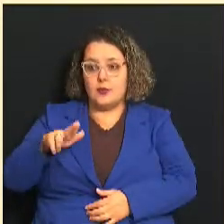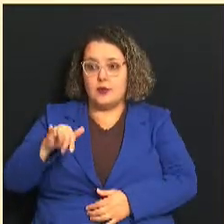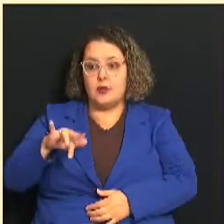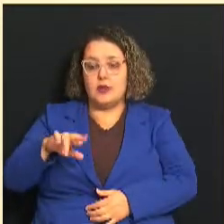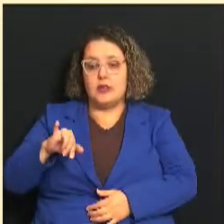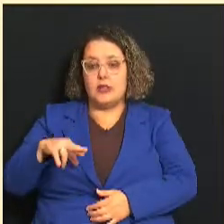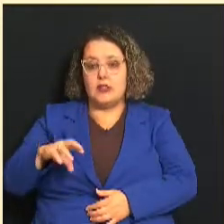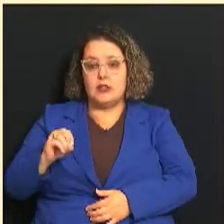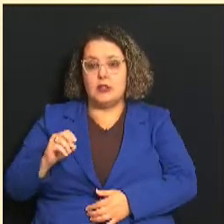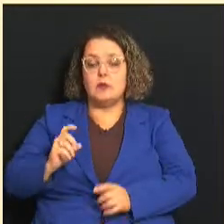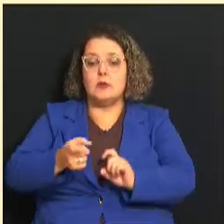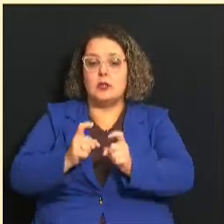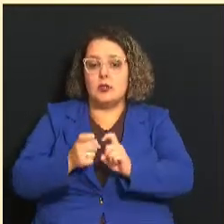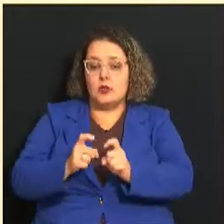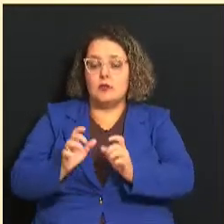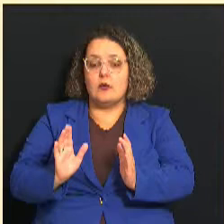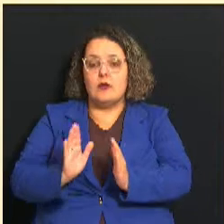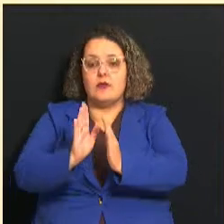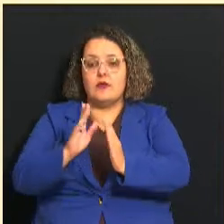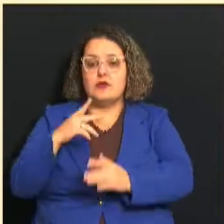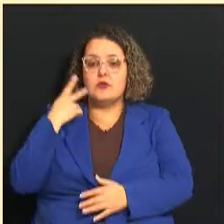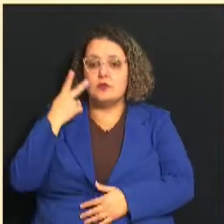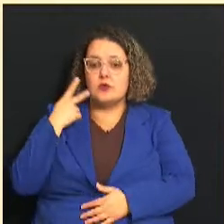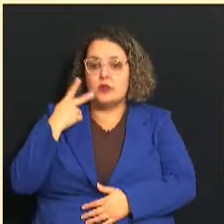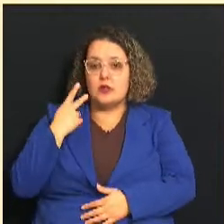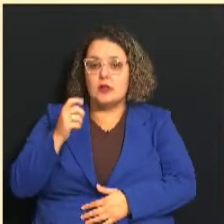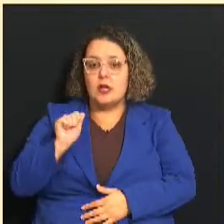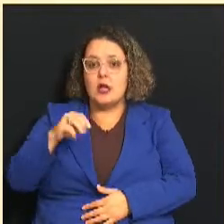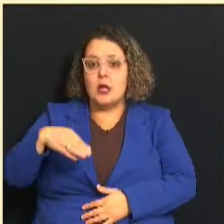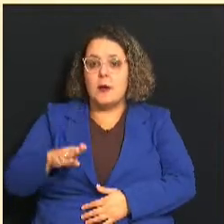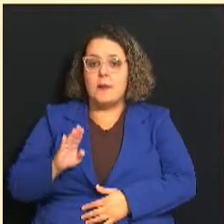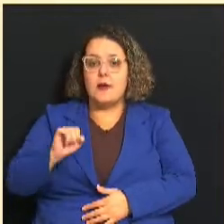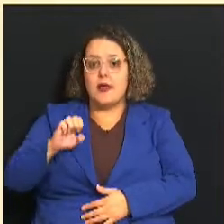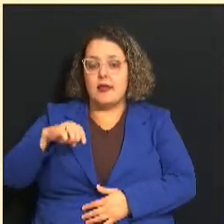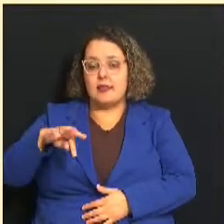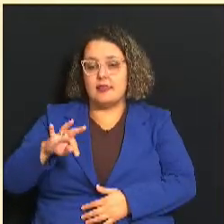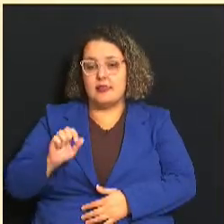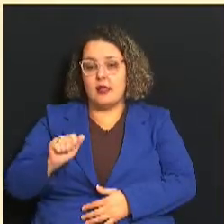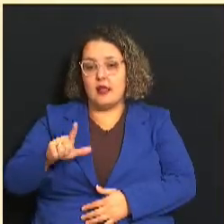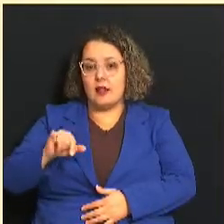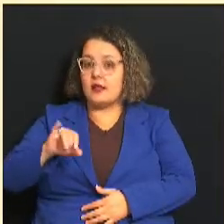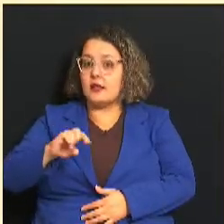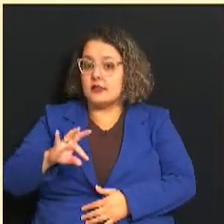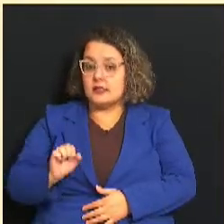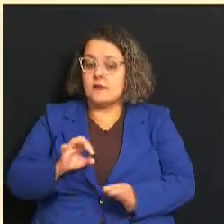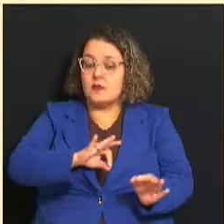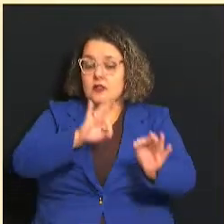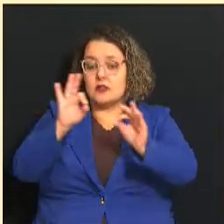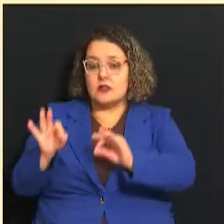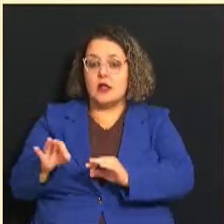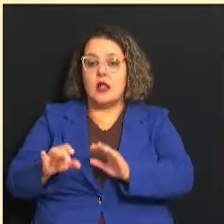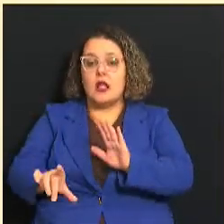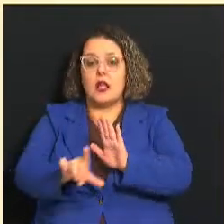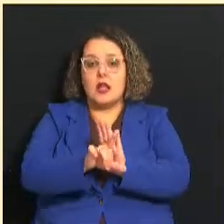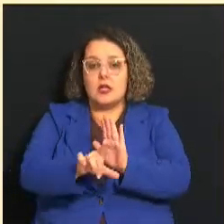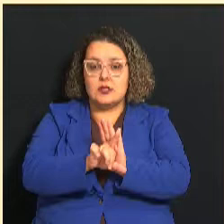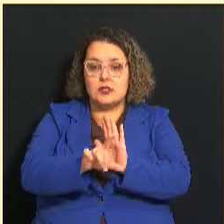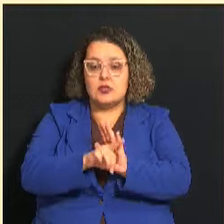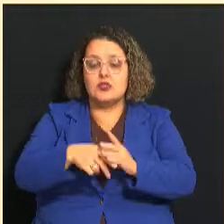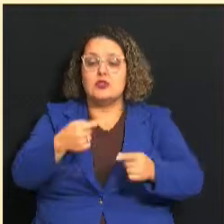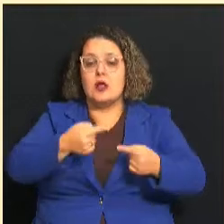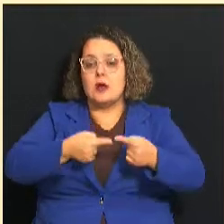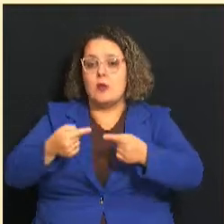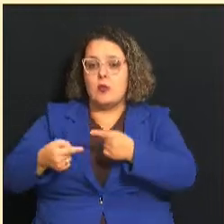ter a reunião da Frente Parlamentar Ambientalista com a finalidade de acompanhar a legislação e as políticas